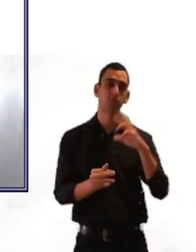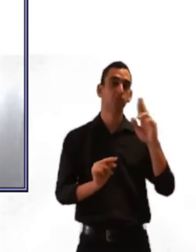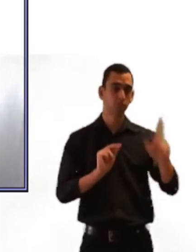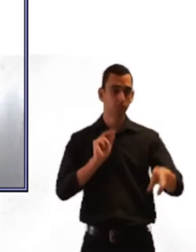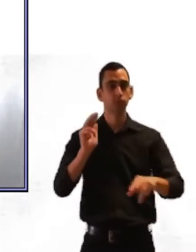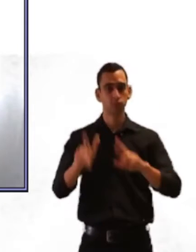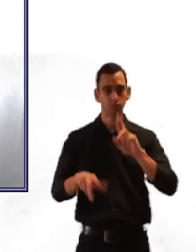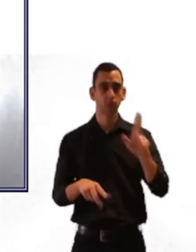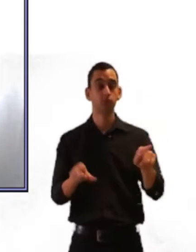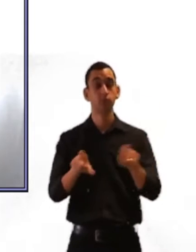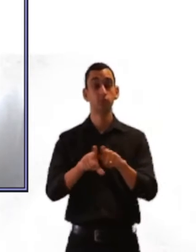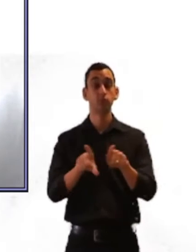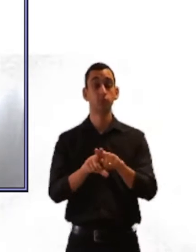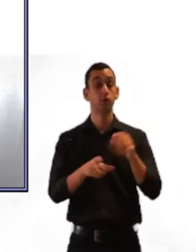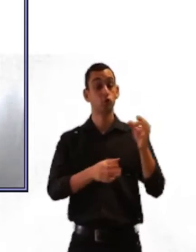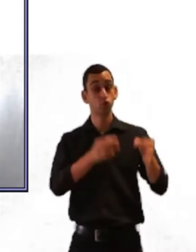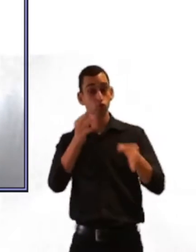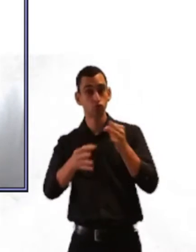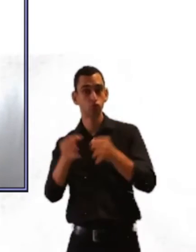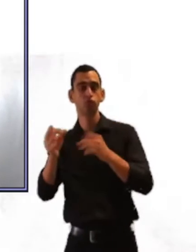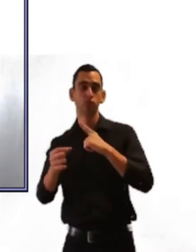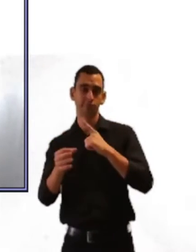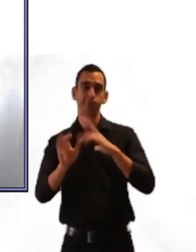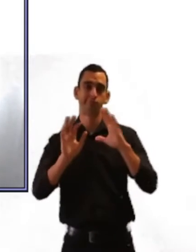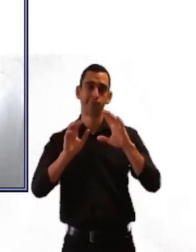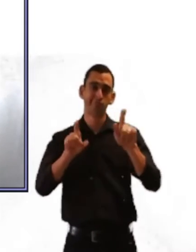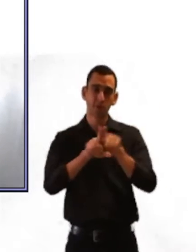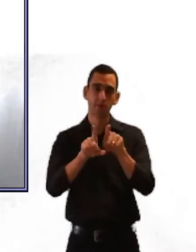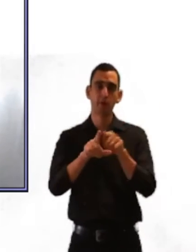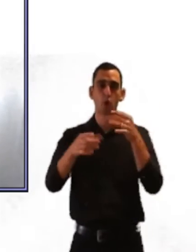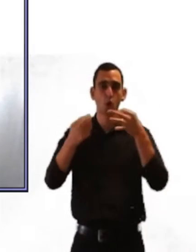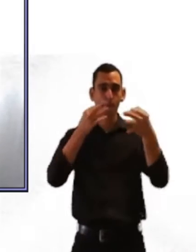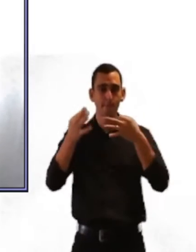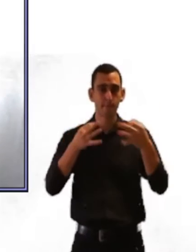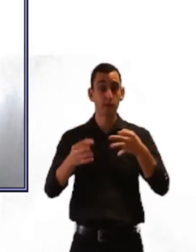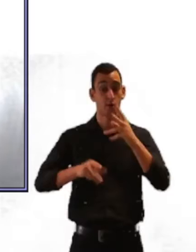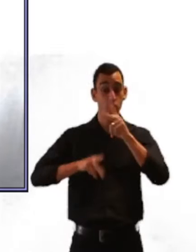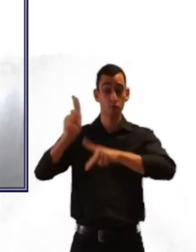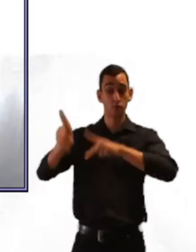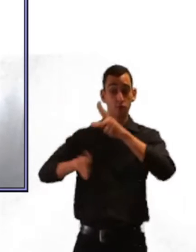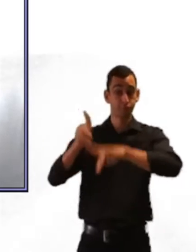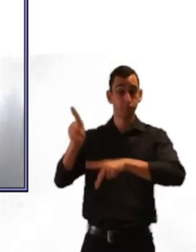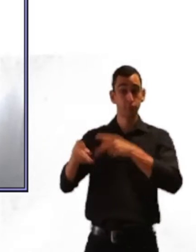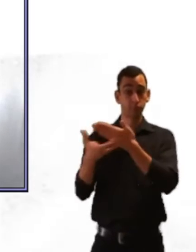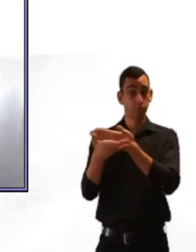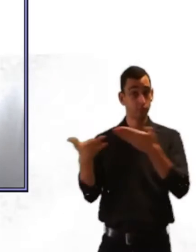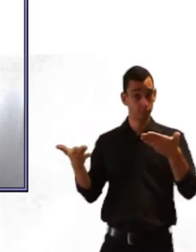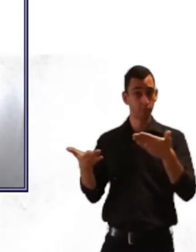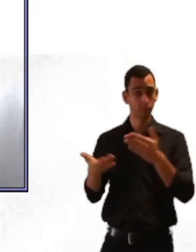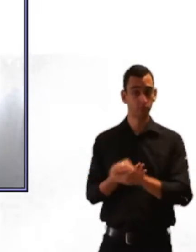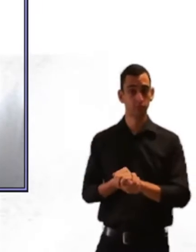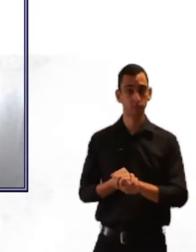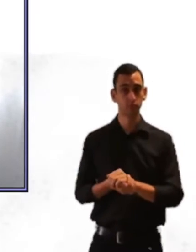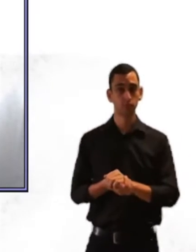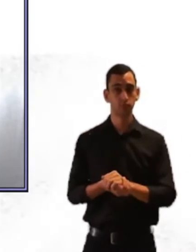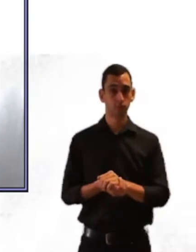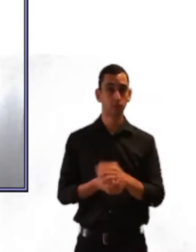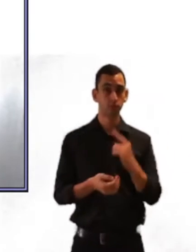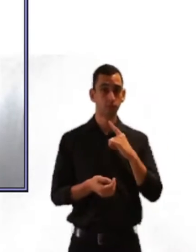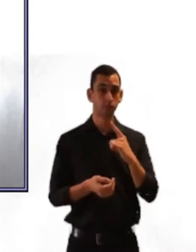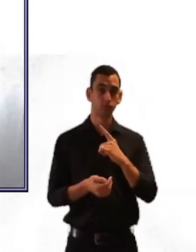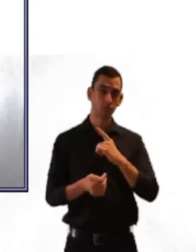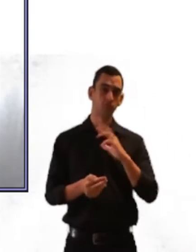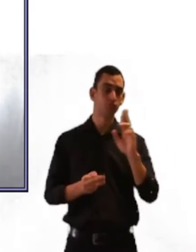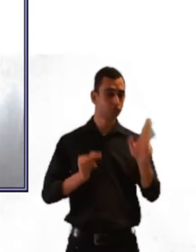fator extrajurídico da opinião pública influenciar na tomada de uma decisão. Então, a gente tem dos dois, né? Eu já